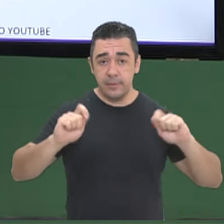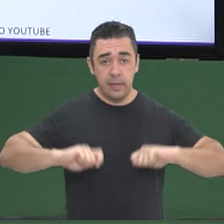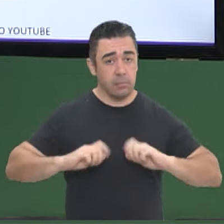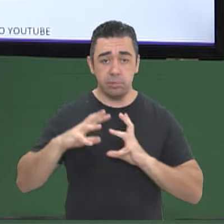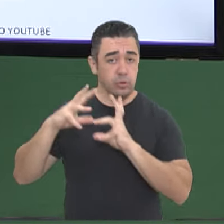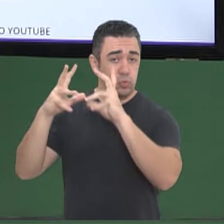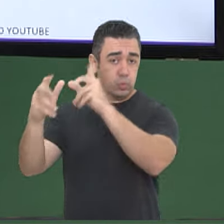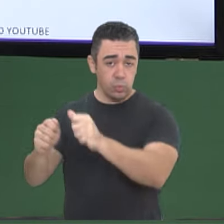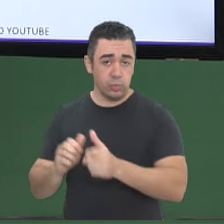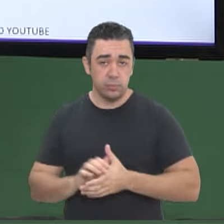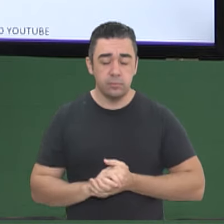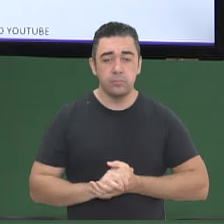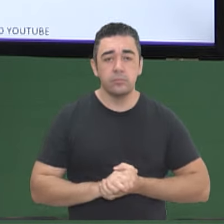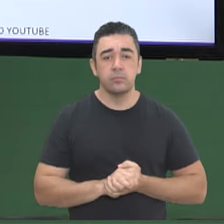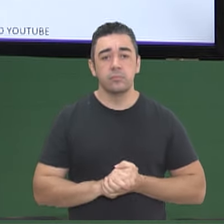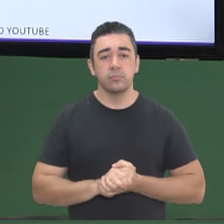ok?